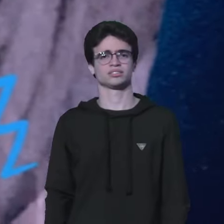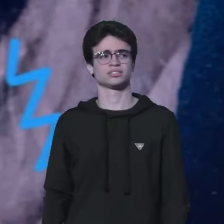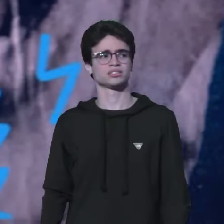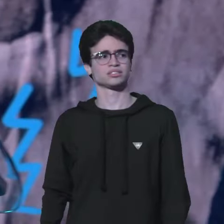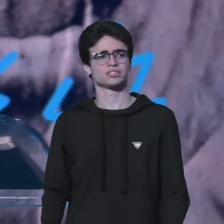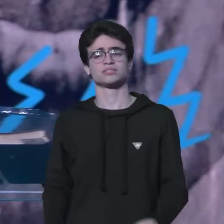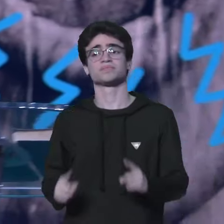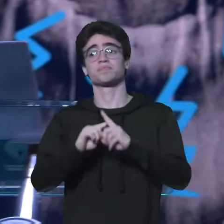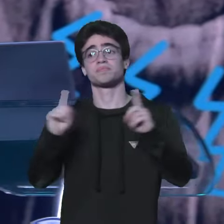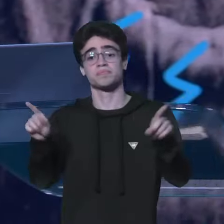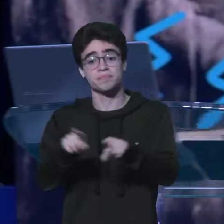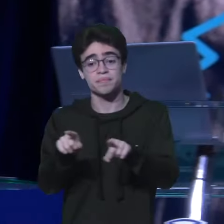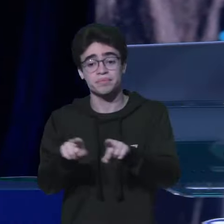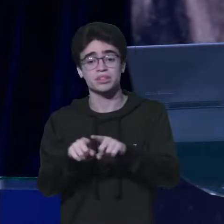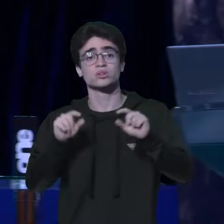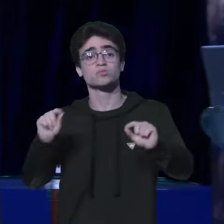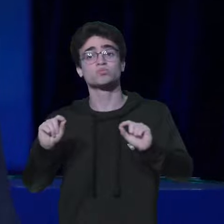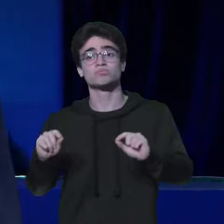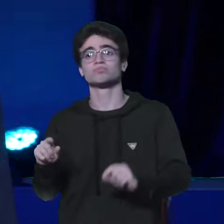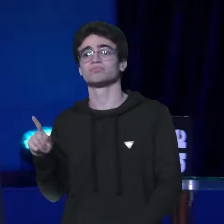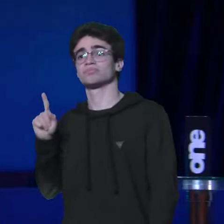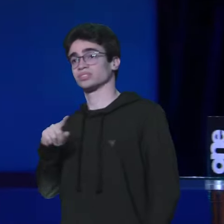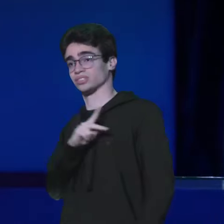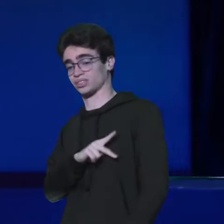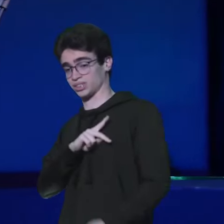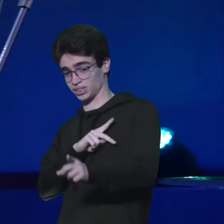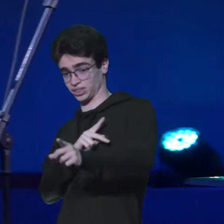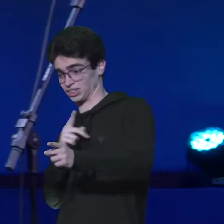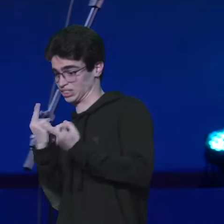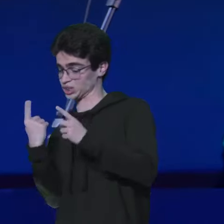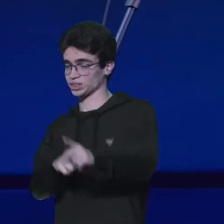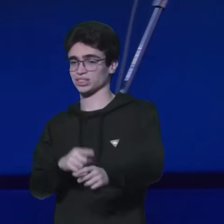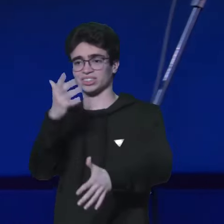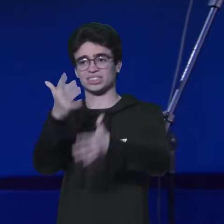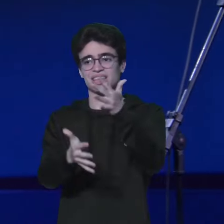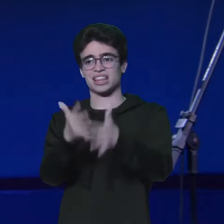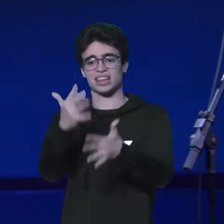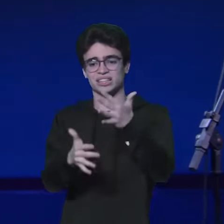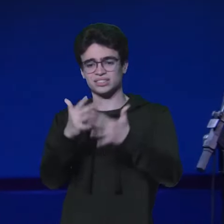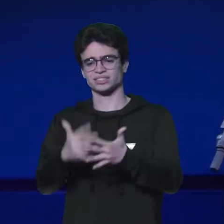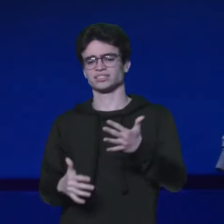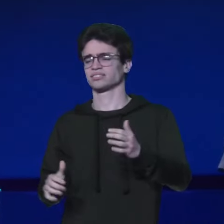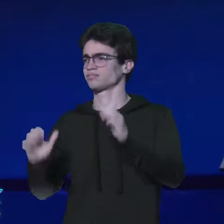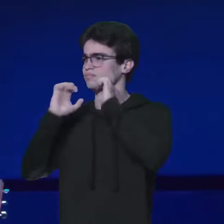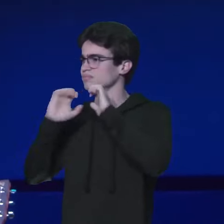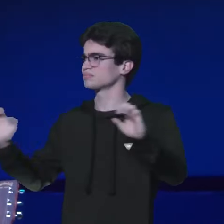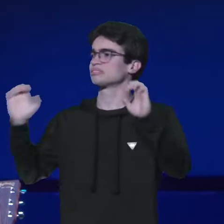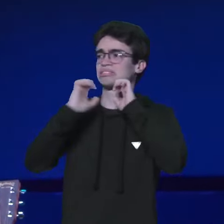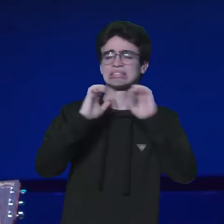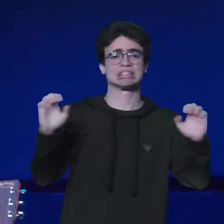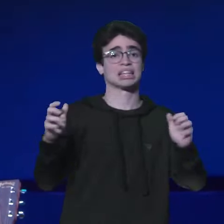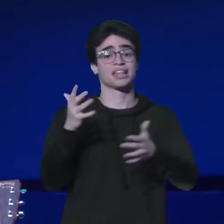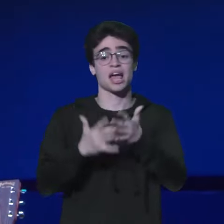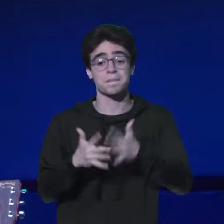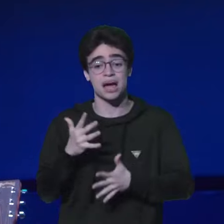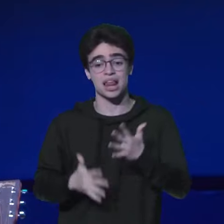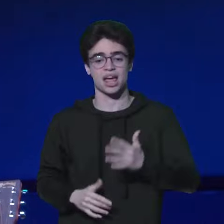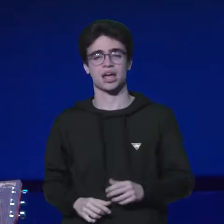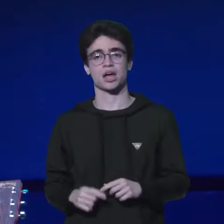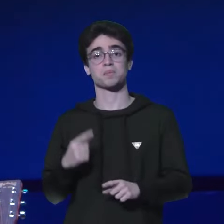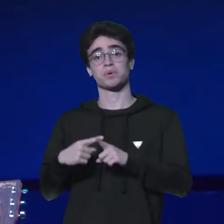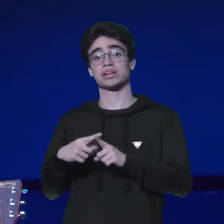meio de atrapalhar Paulo, de atrapalhar a pregação do Evangelho, porque se você anda com